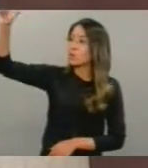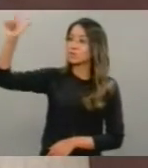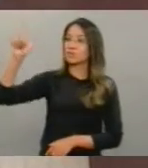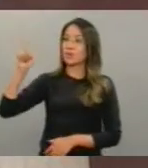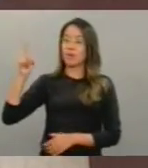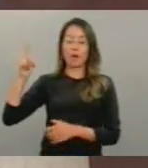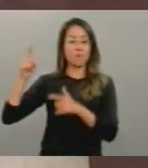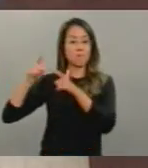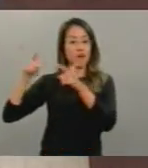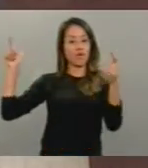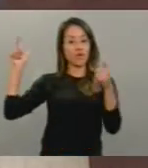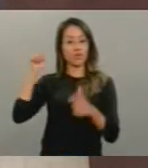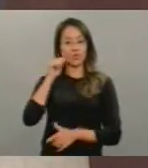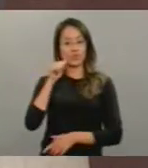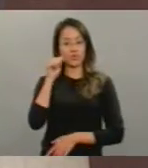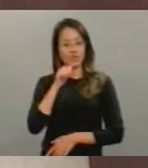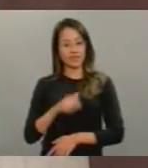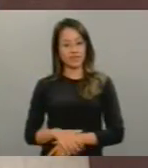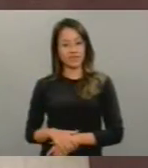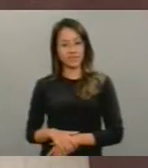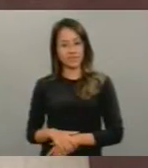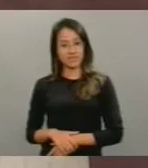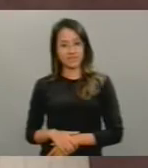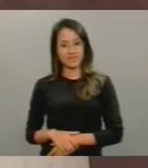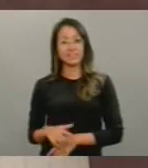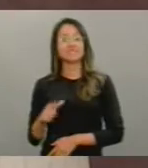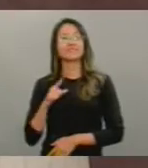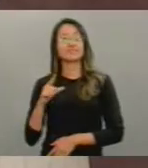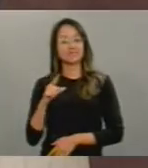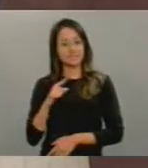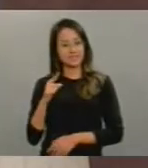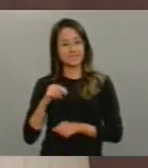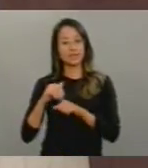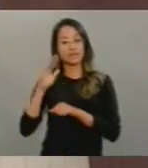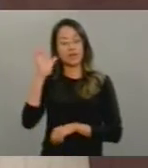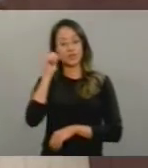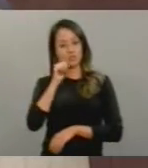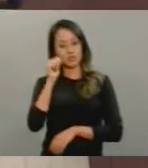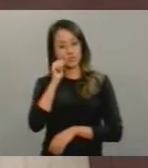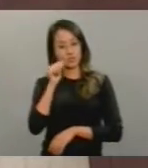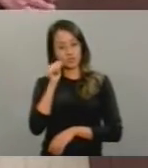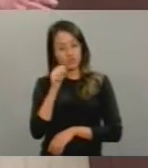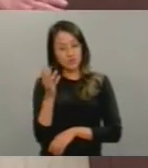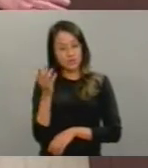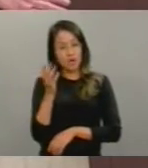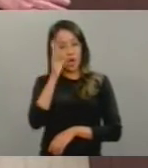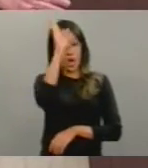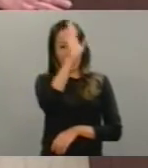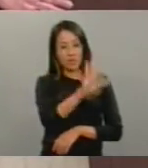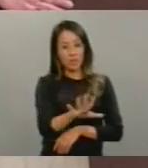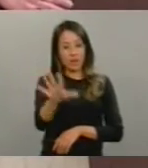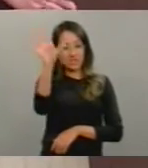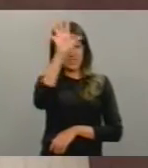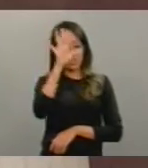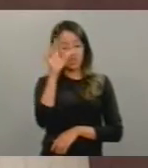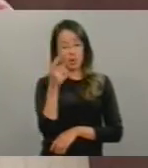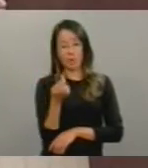que, por exemplo, como a Tunísia, têm mais mulheres representadas do que, por exemplo, o Brasil.